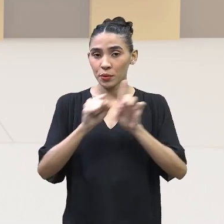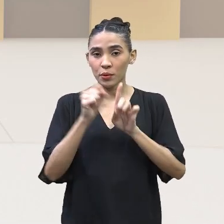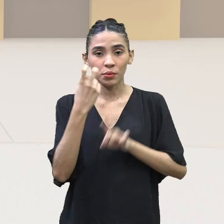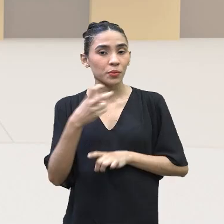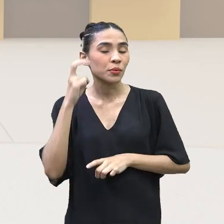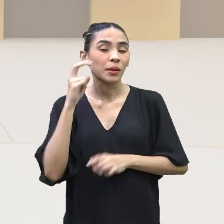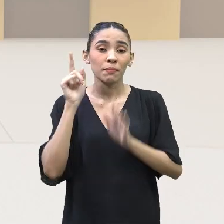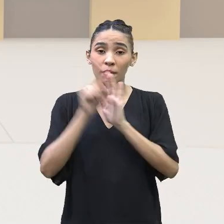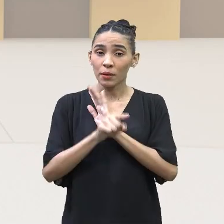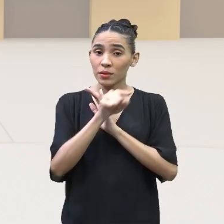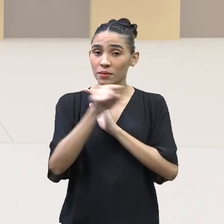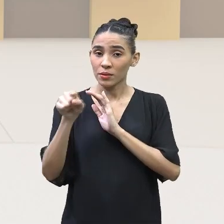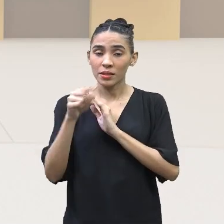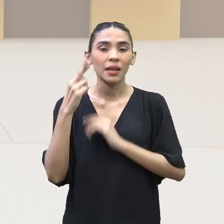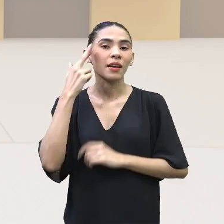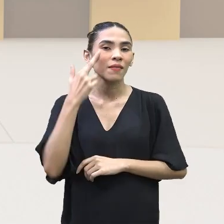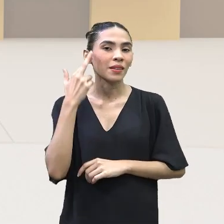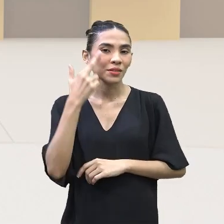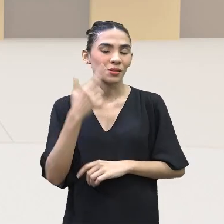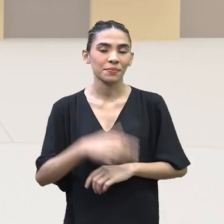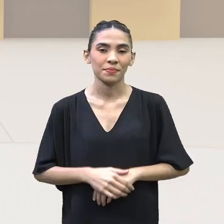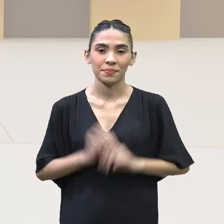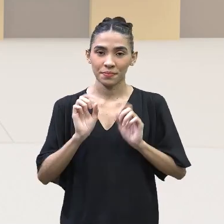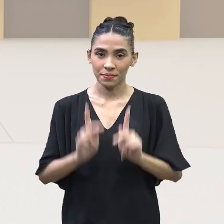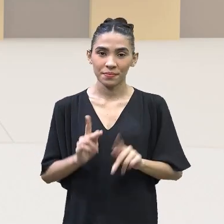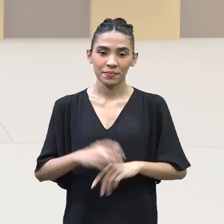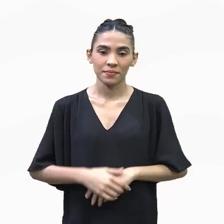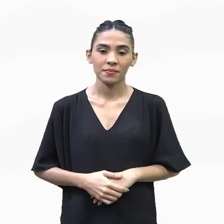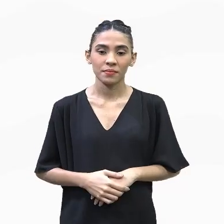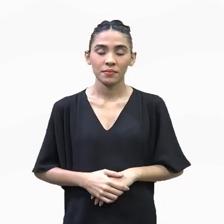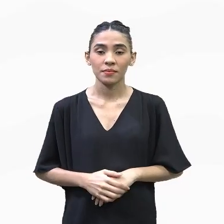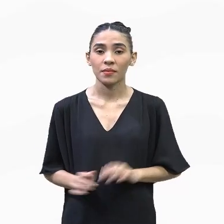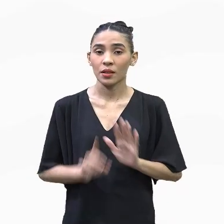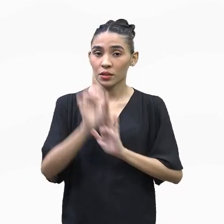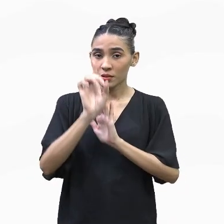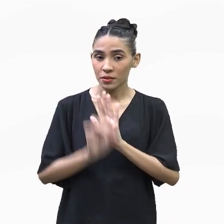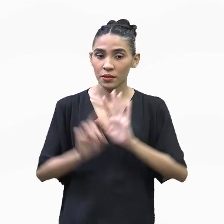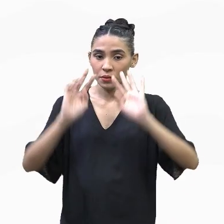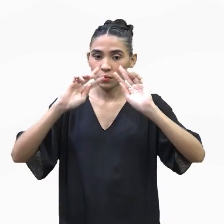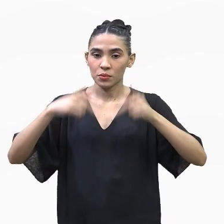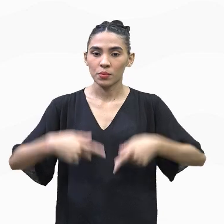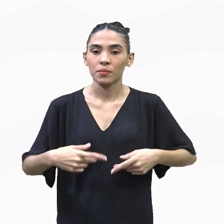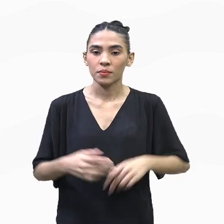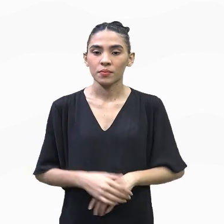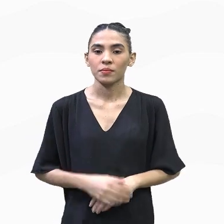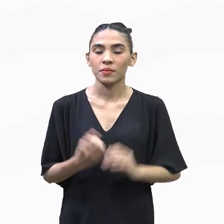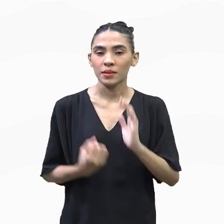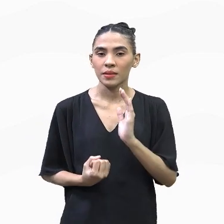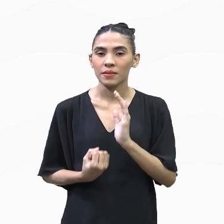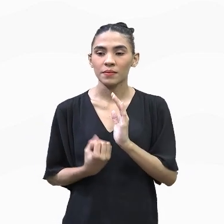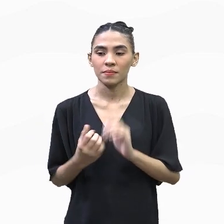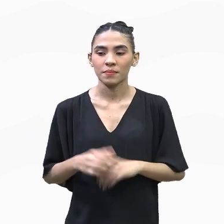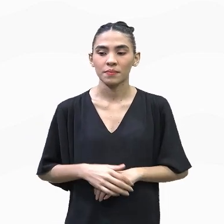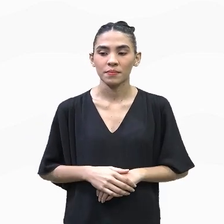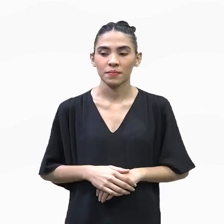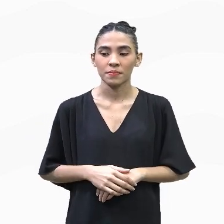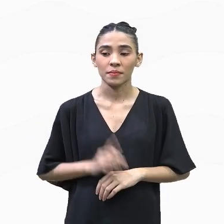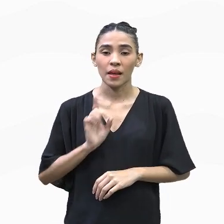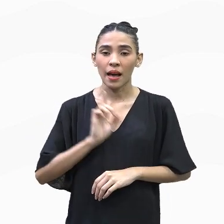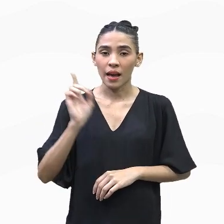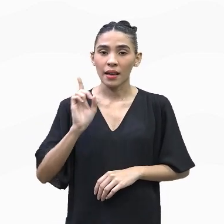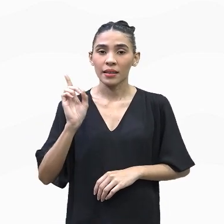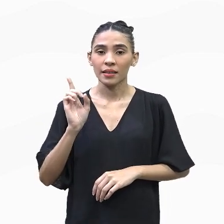deixo essa pergunta para vocês pensarem, ok? Os direitos humanos surgiram na idade... Aqui é só